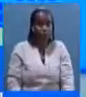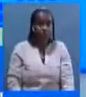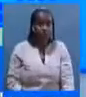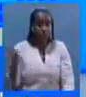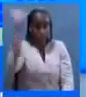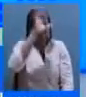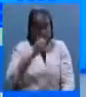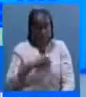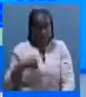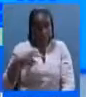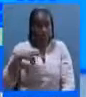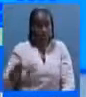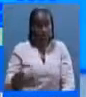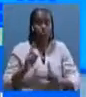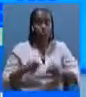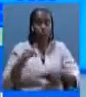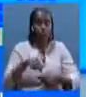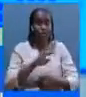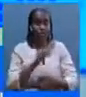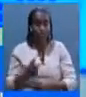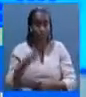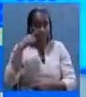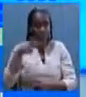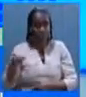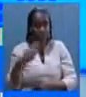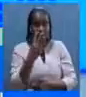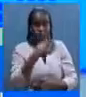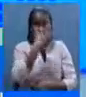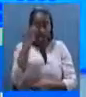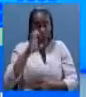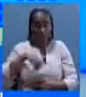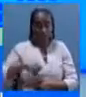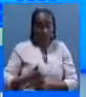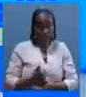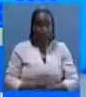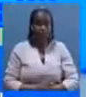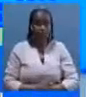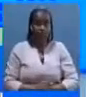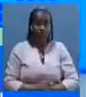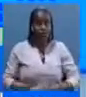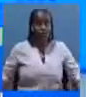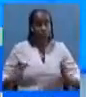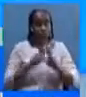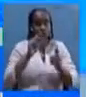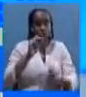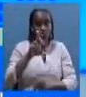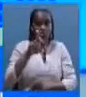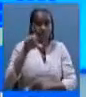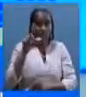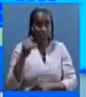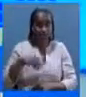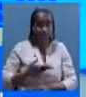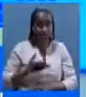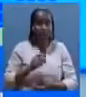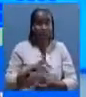O ministro da Saúde de Portugal começou hoje em São Vicente uma visita de 3 dias a Cabo Verde. No encontro com Arlindo do Rosário, Adalberto